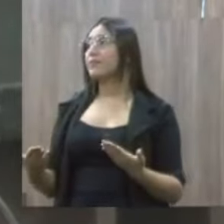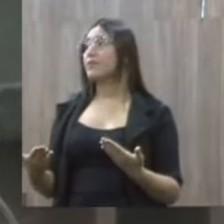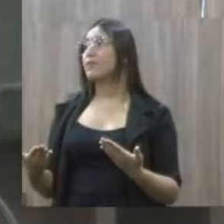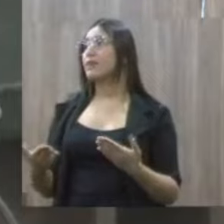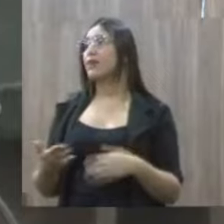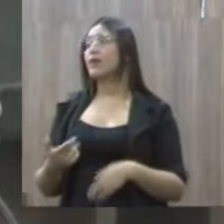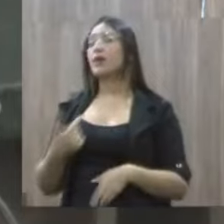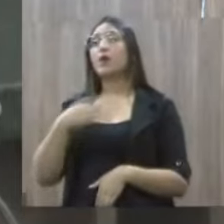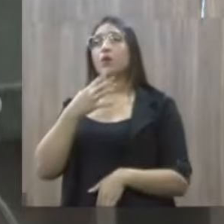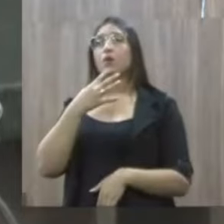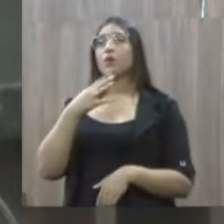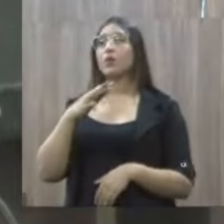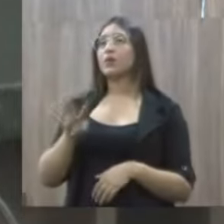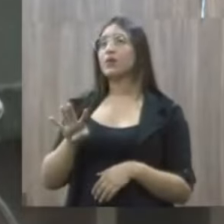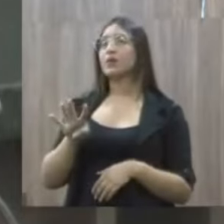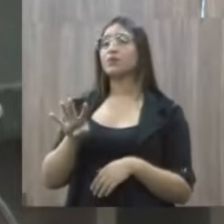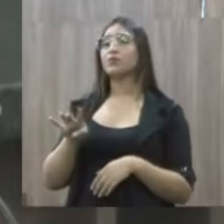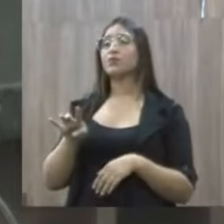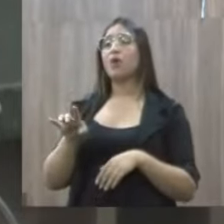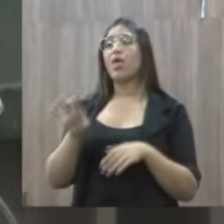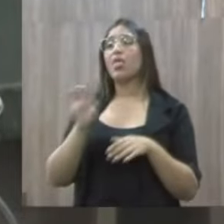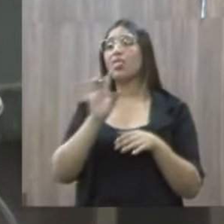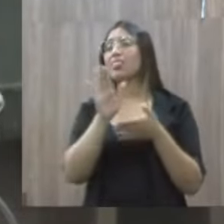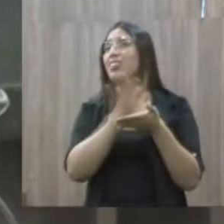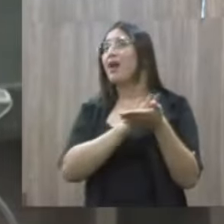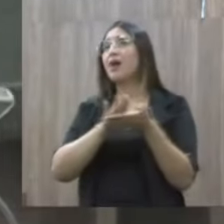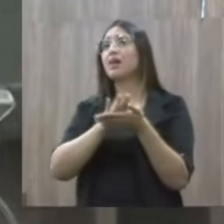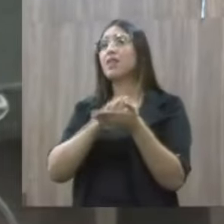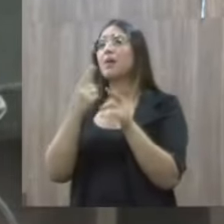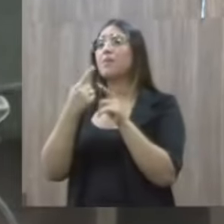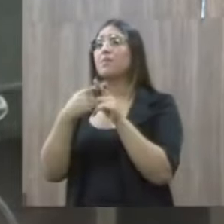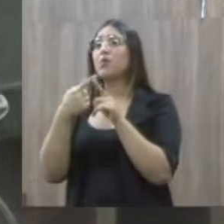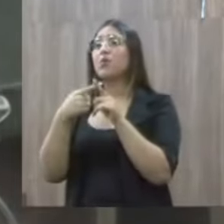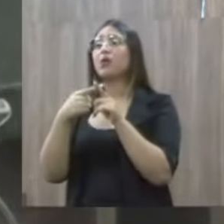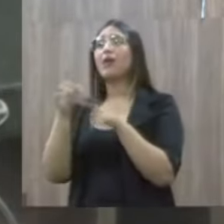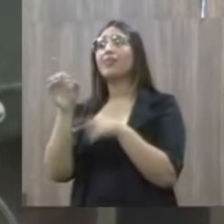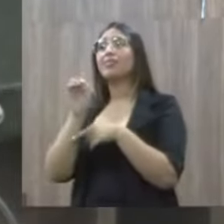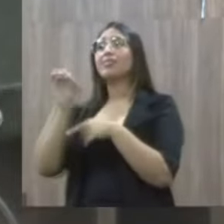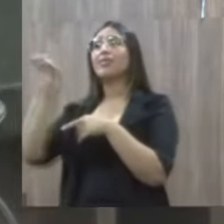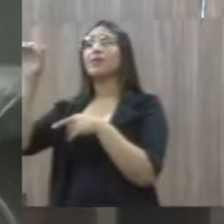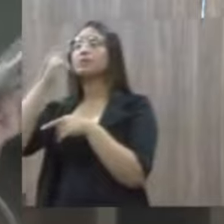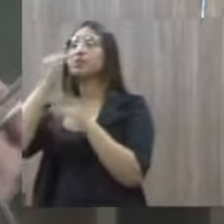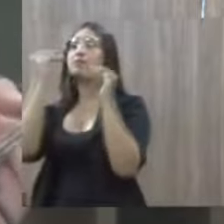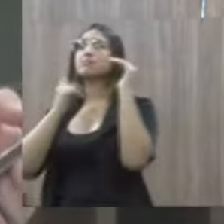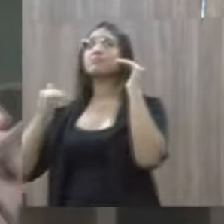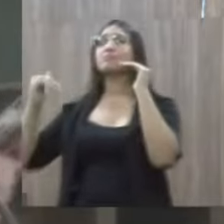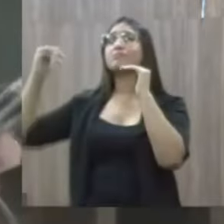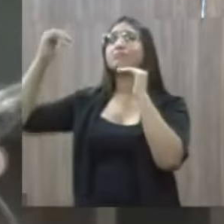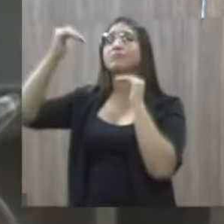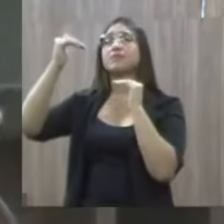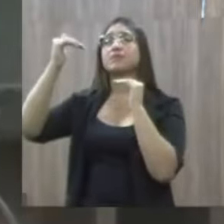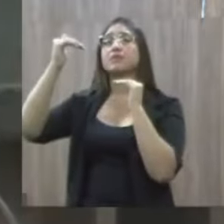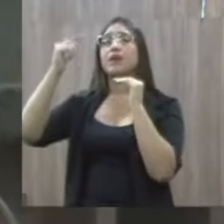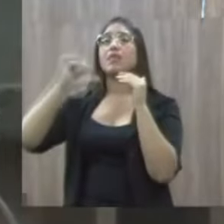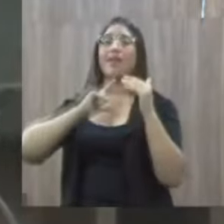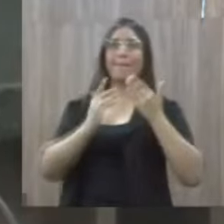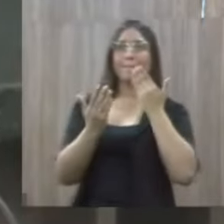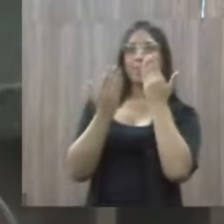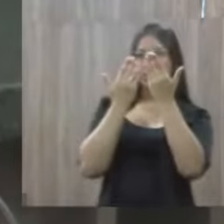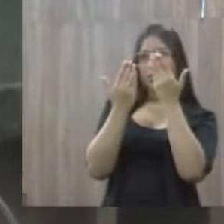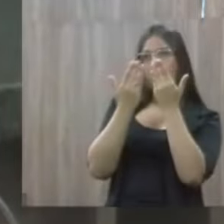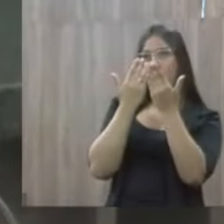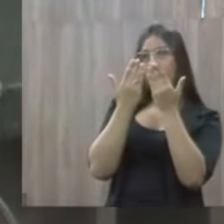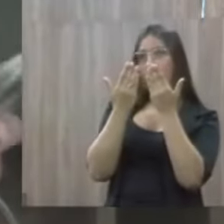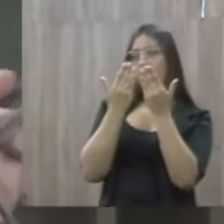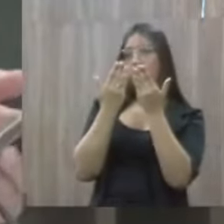de alcançar o que a palavra de Deus consegue alcançar. Diante de toda a psicologia que existe, diante